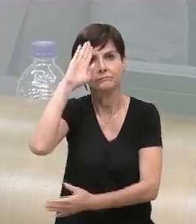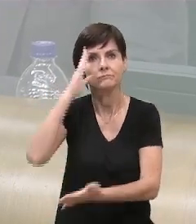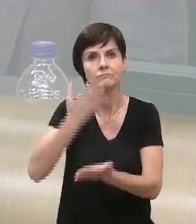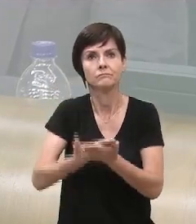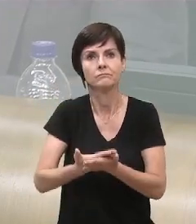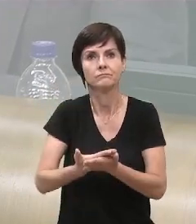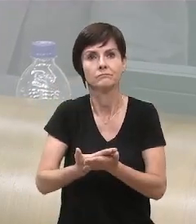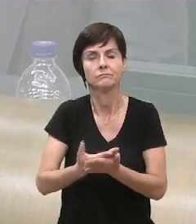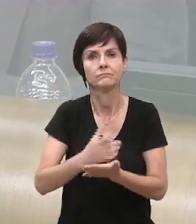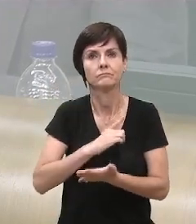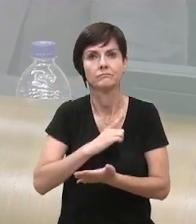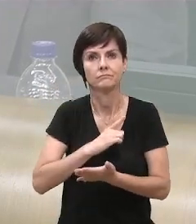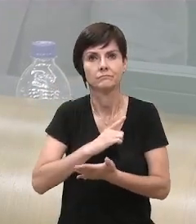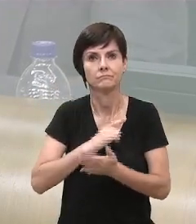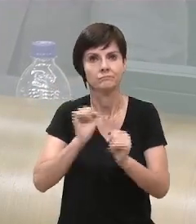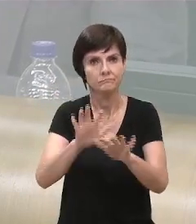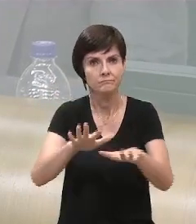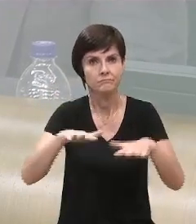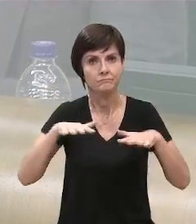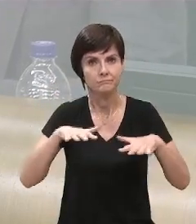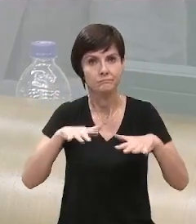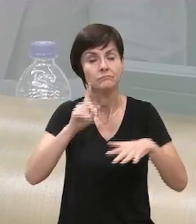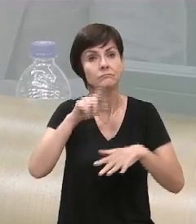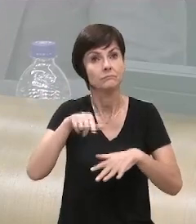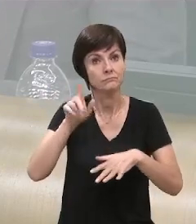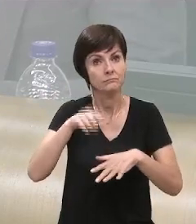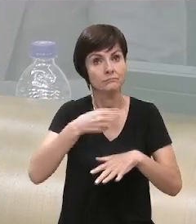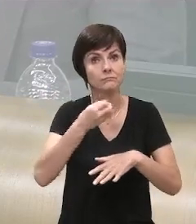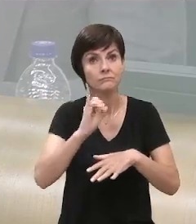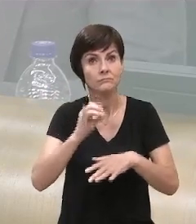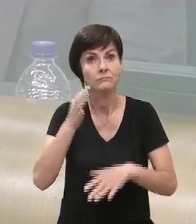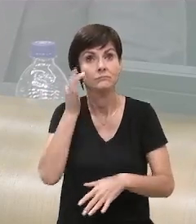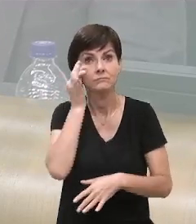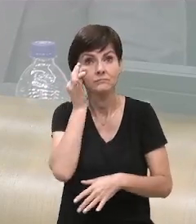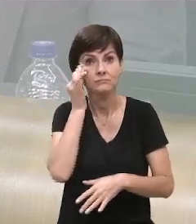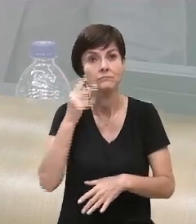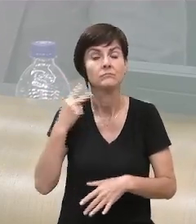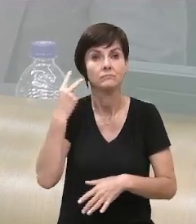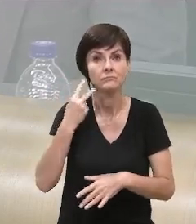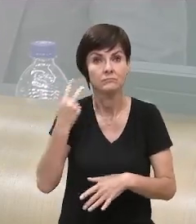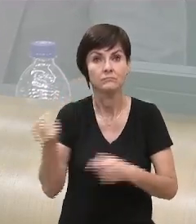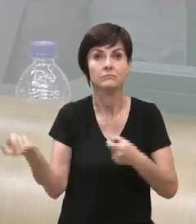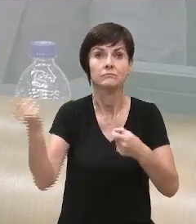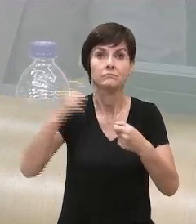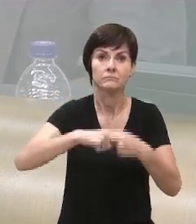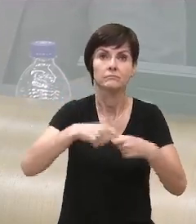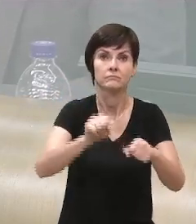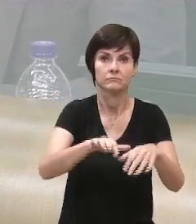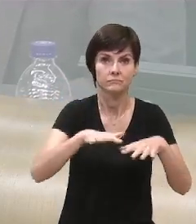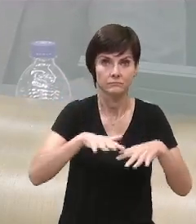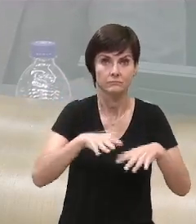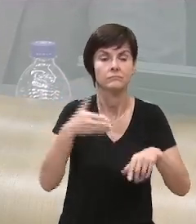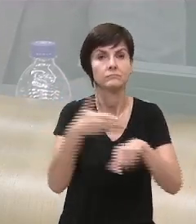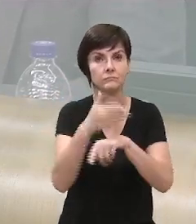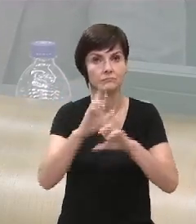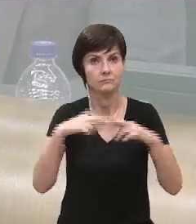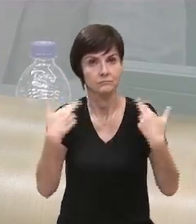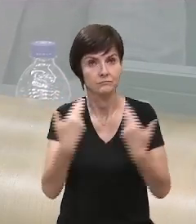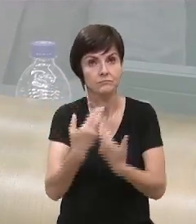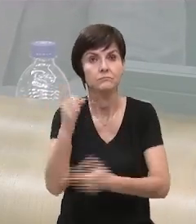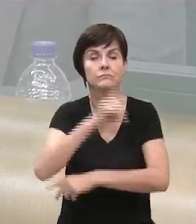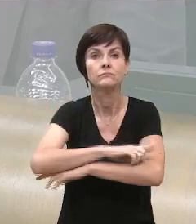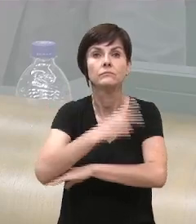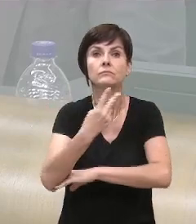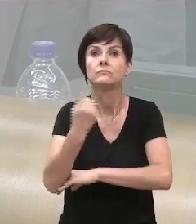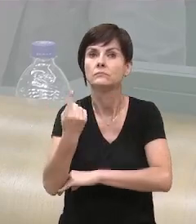nós tivermos em sessão aqui, a gente suspenda a sessão e todos os vereadores vão até a reunião e depois a gente retorna para continuar a sessão. Essa reunião do dia 21 é